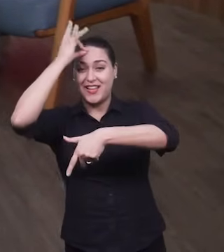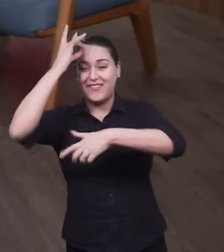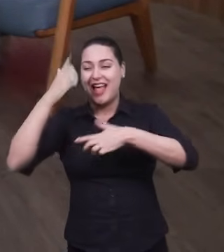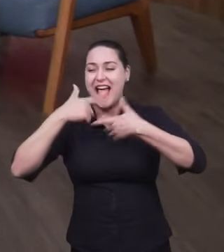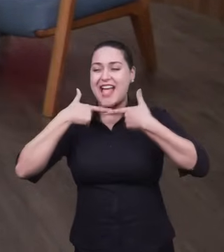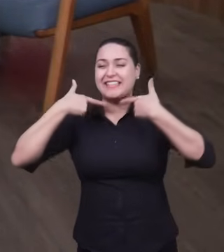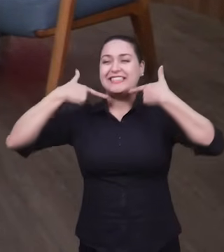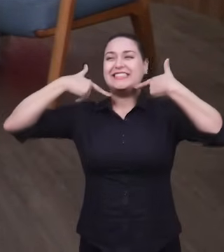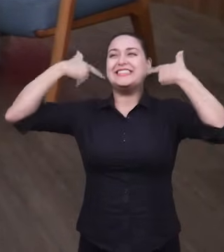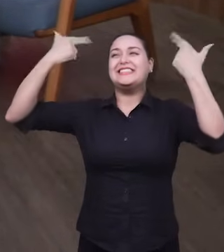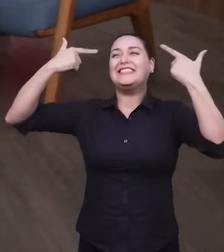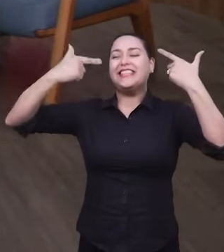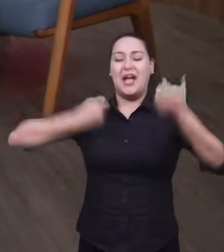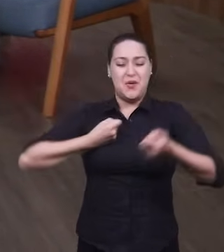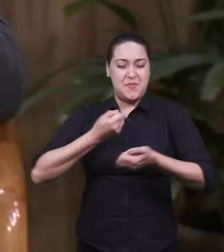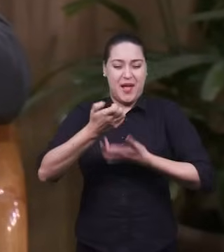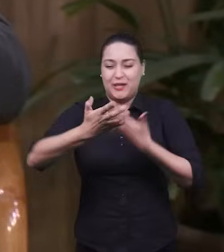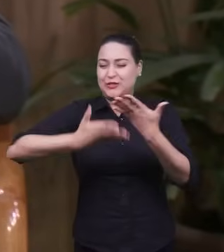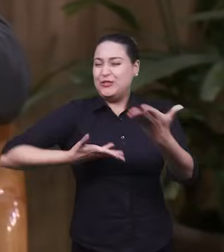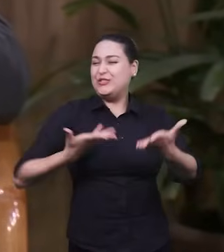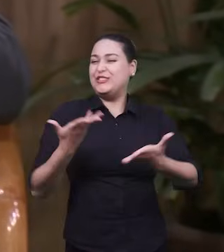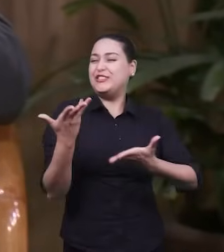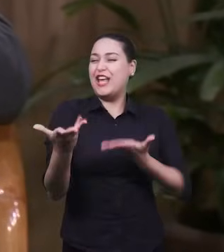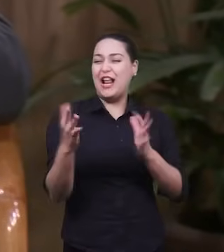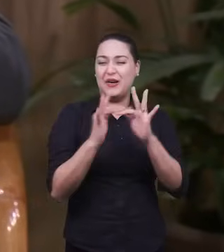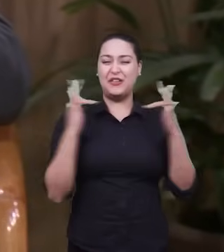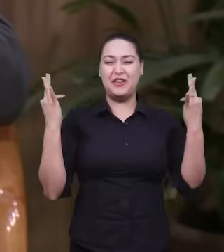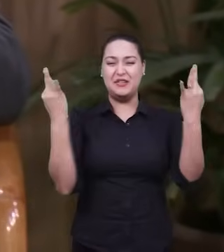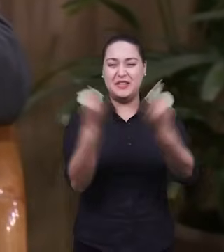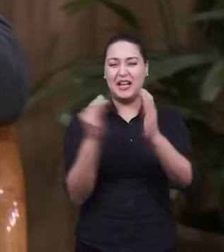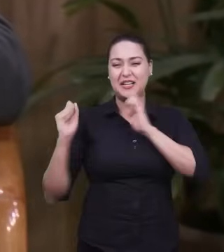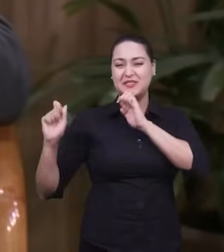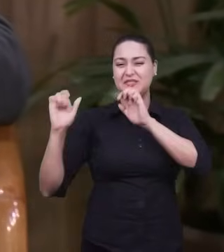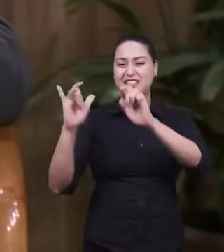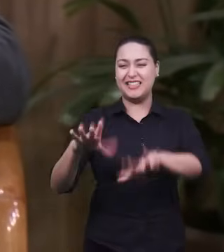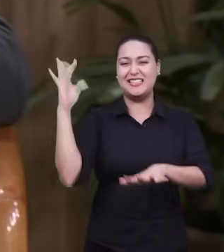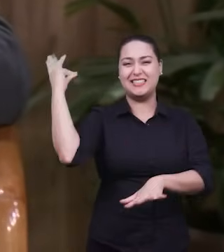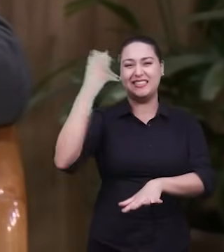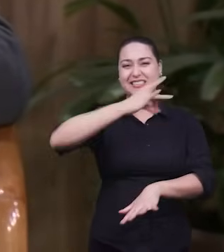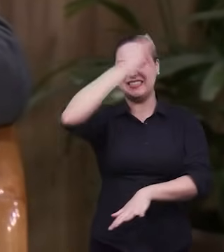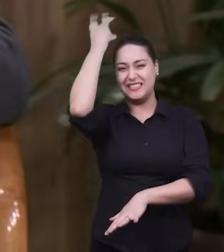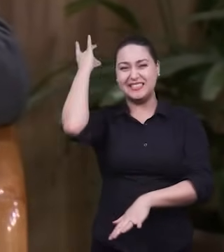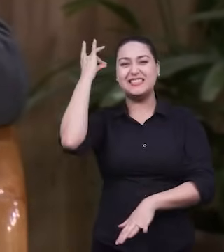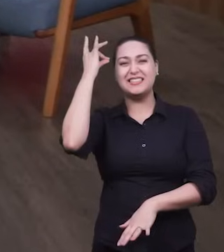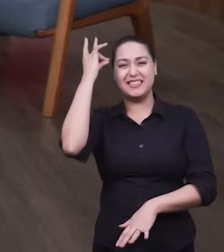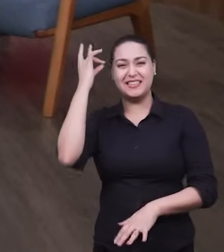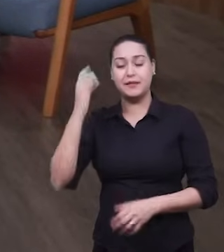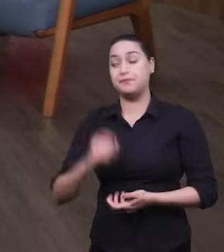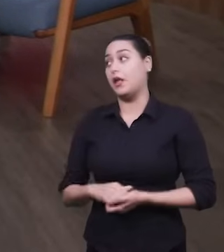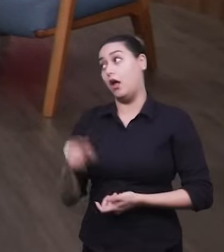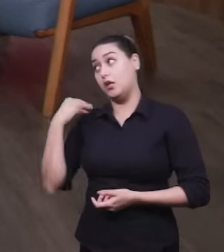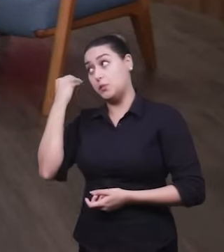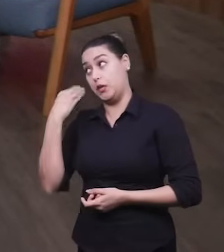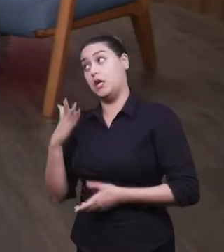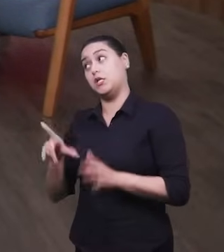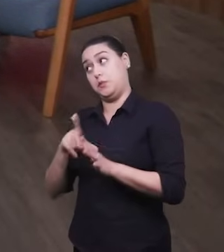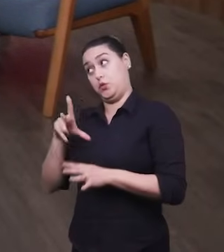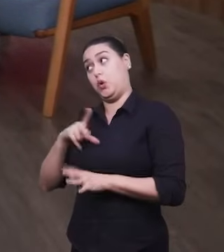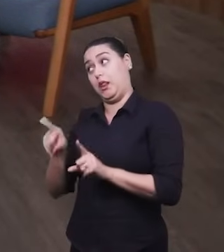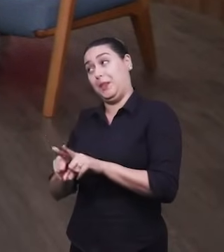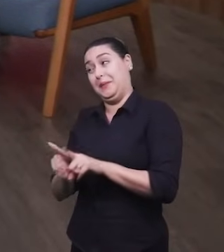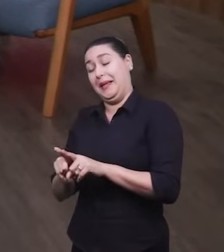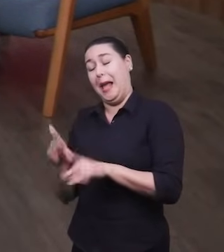família, distribui com a família daquilo que está sobejando, da bênção do Espírito Santo. Não, agora você contou a experiência, vou contar